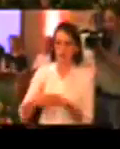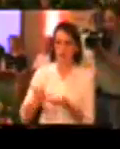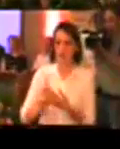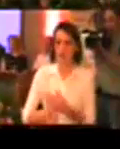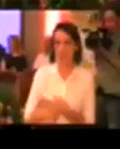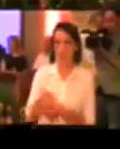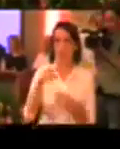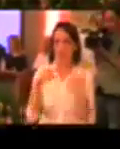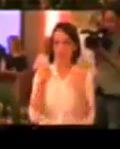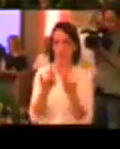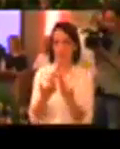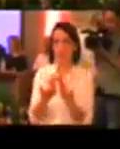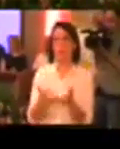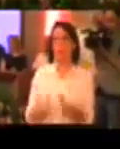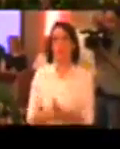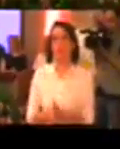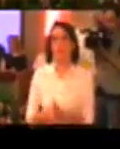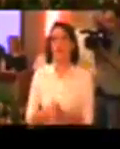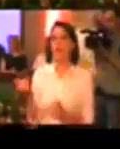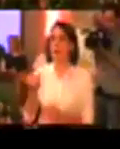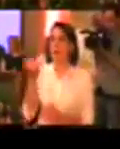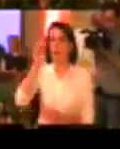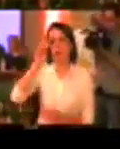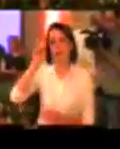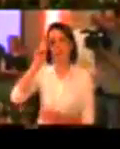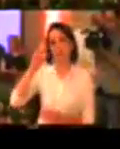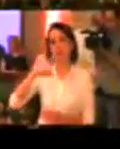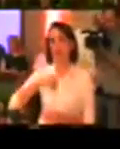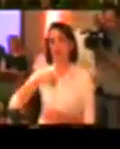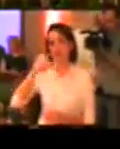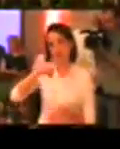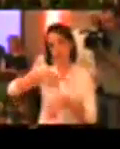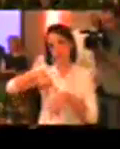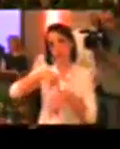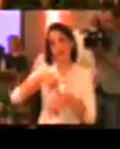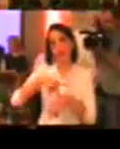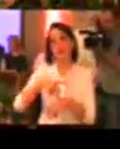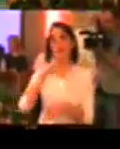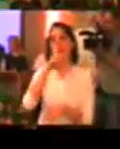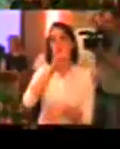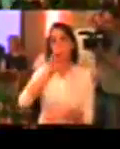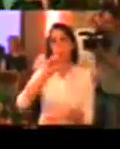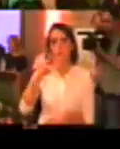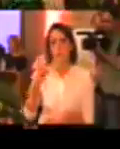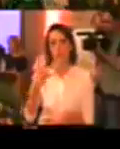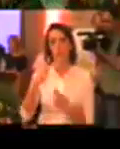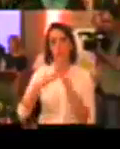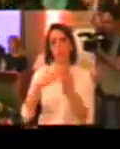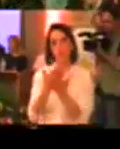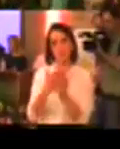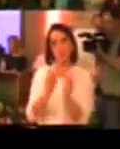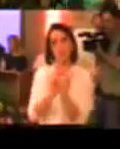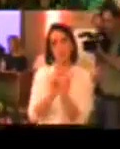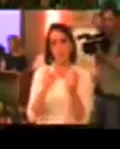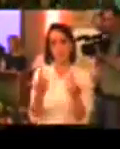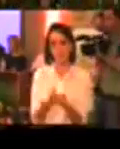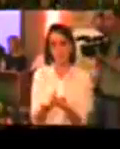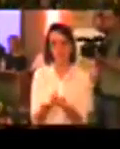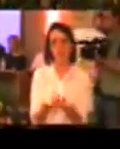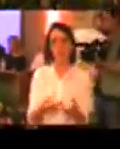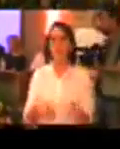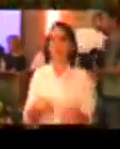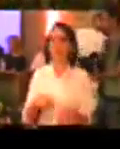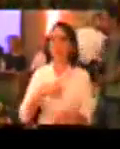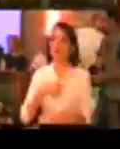sequência a esta sessão, importante lembrar que existem no país apenas 104 escolas nas